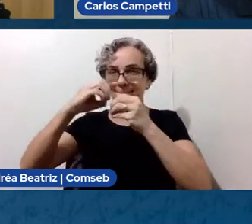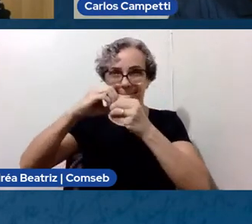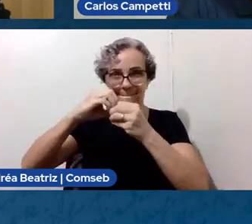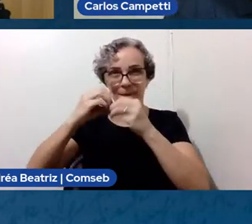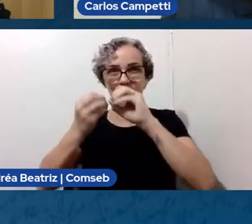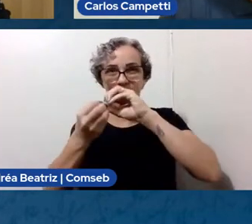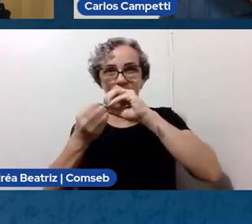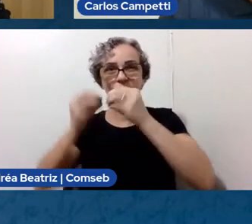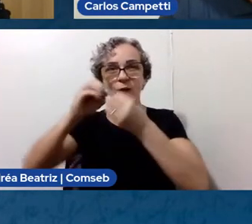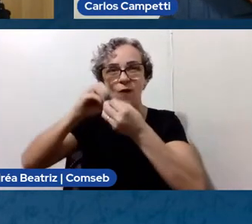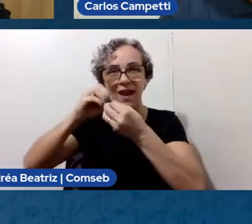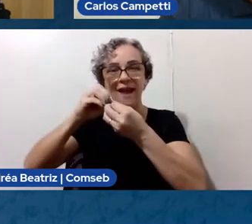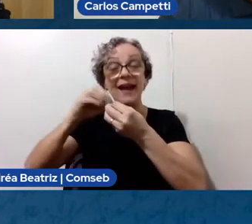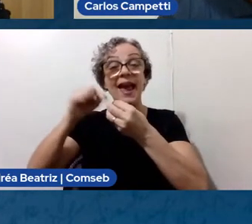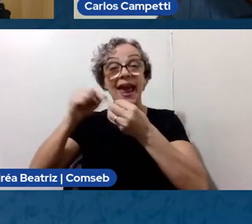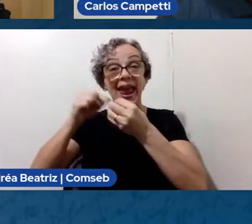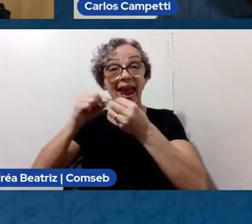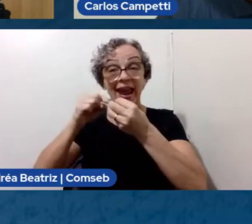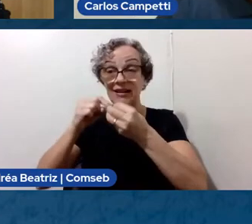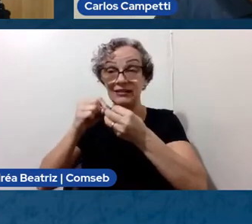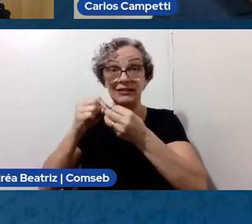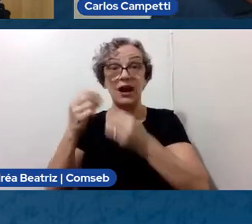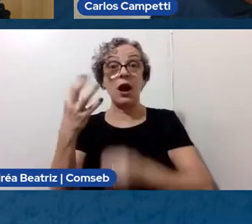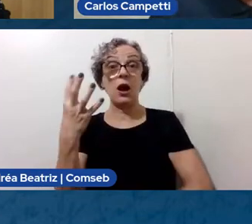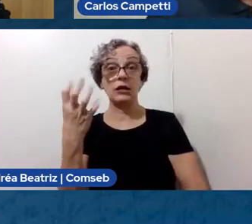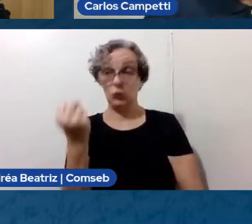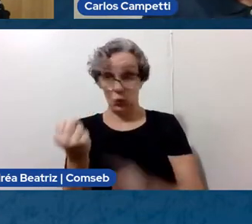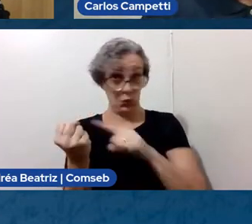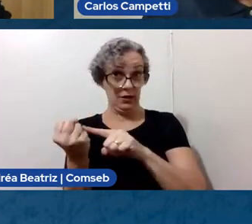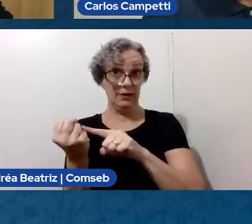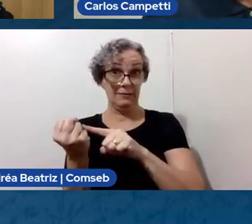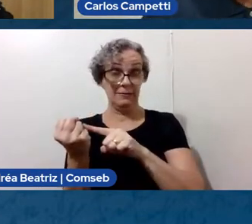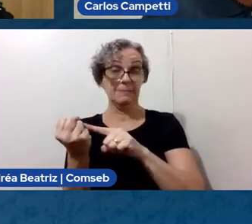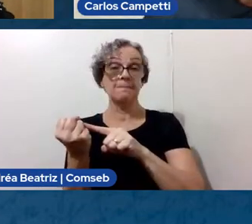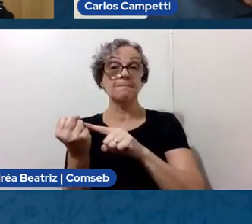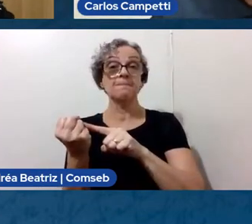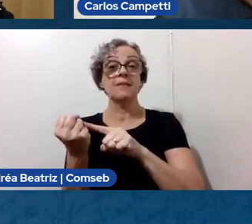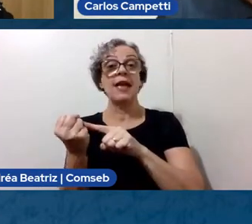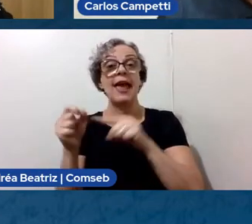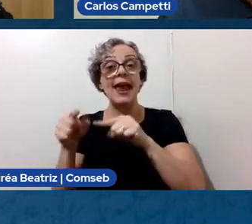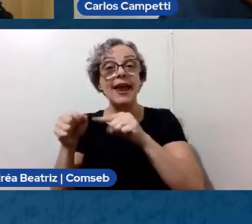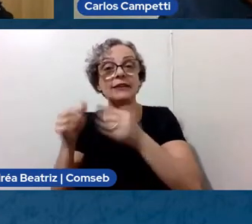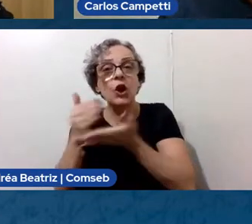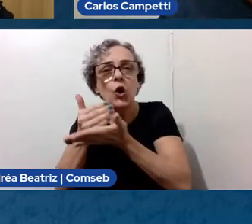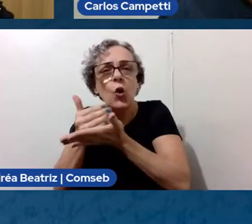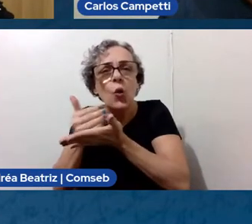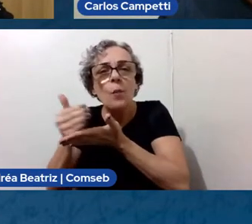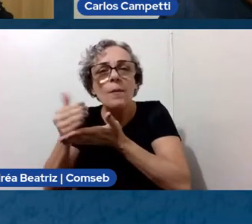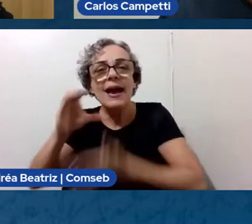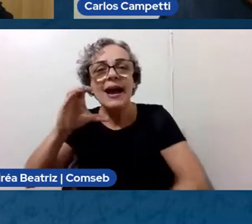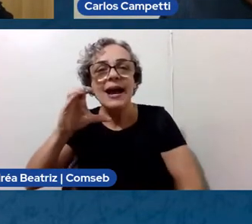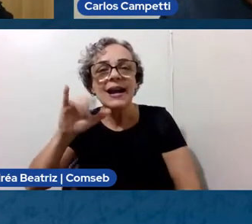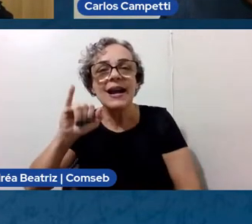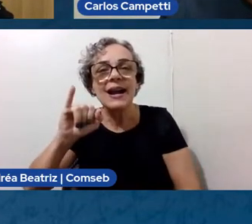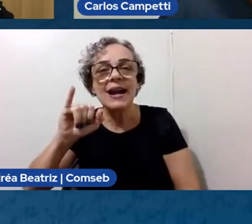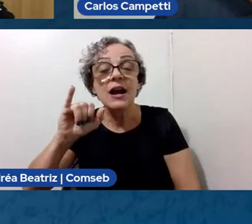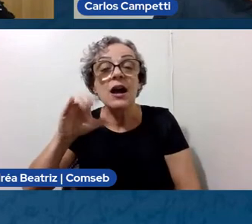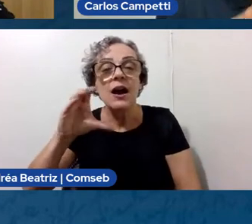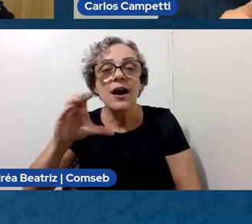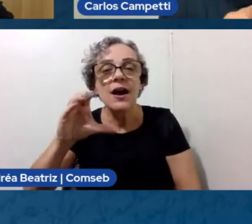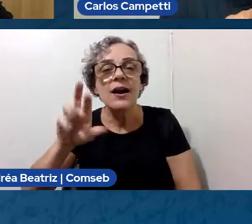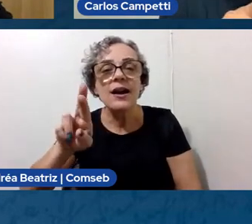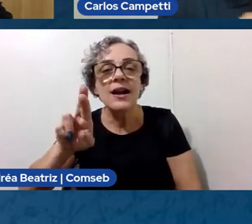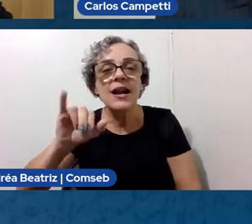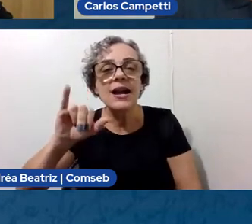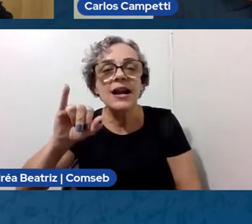inorgânicas se unem para formar, né, os cristais. E é importante porque André Luiz e vários